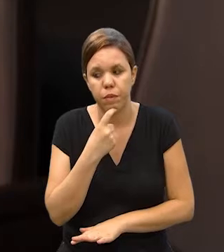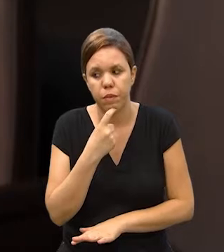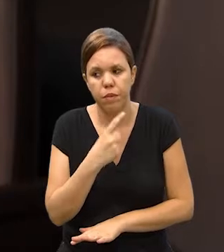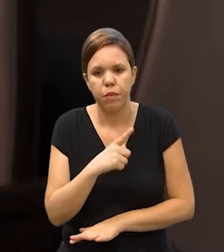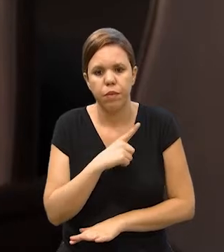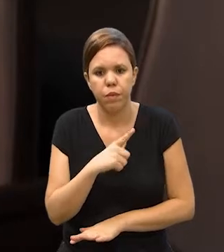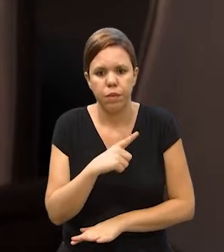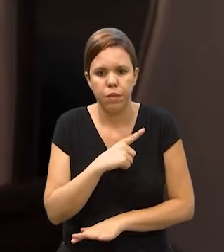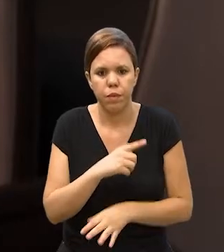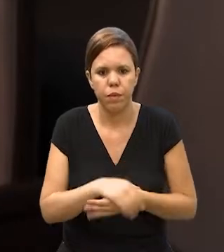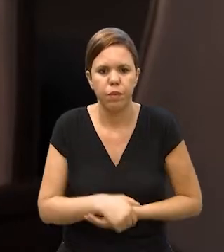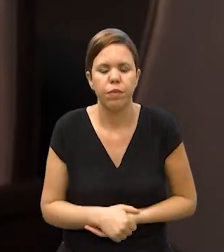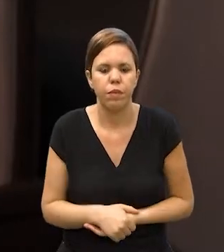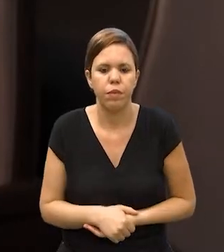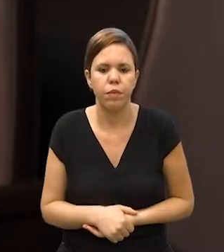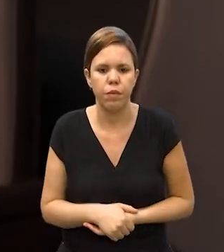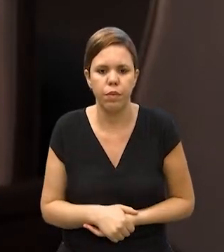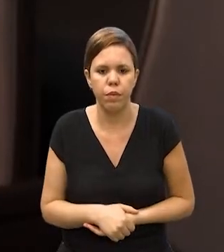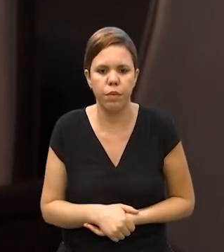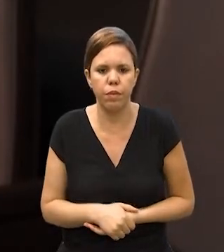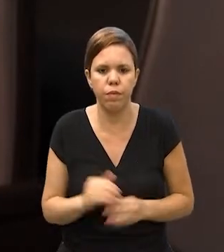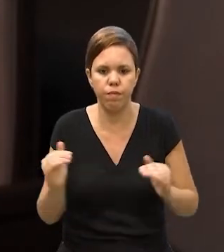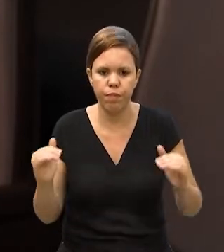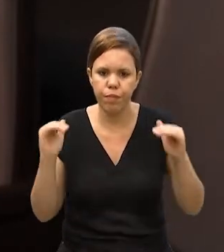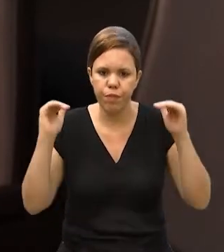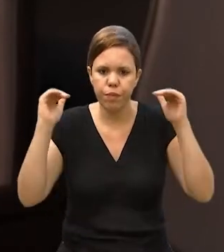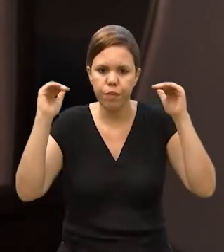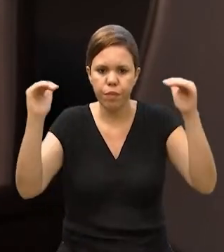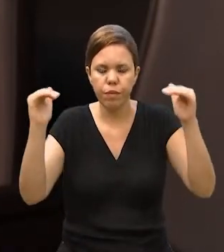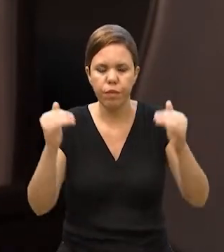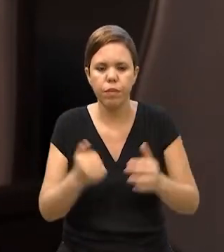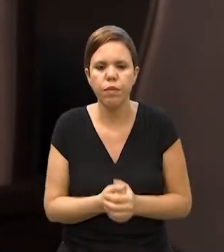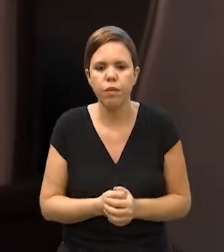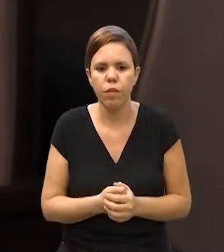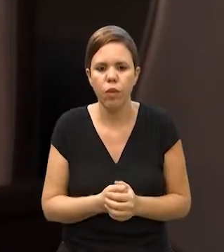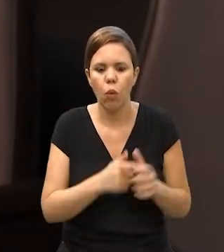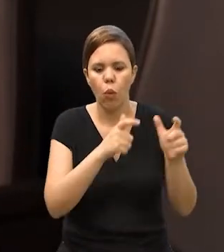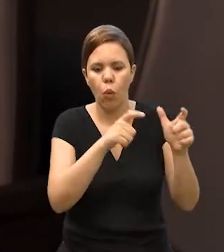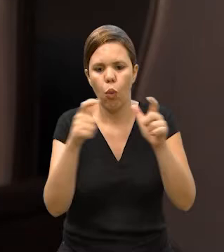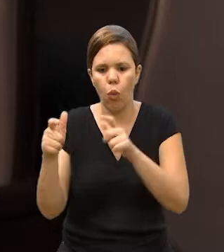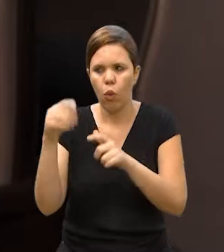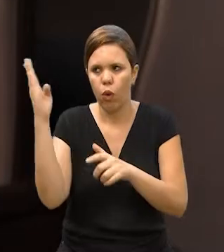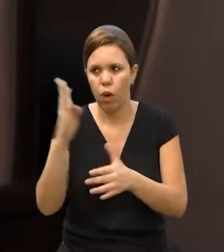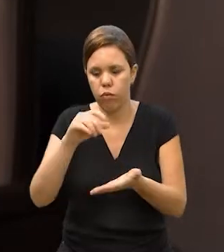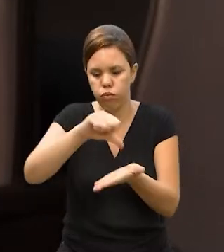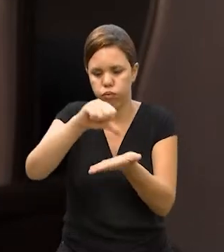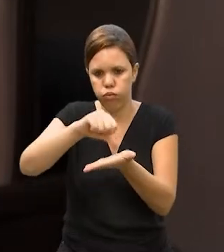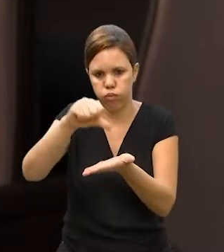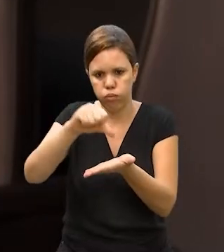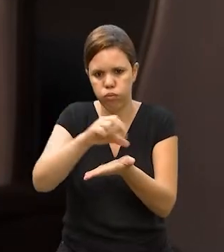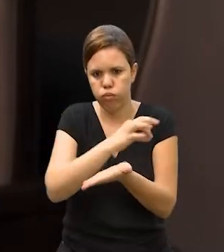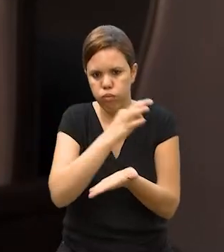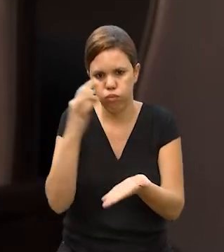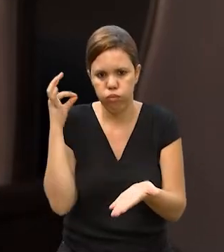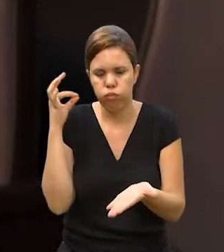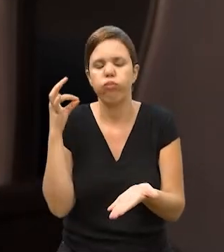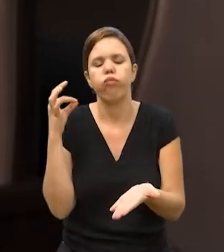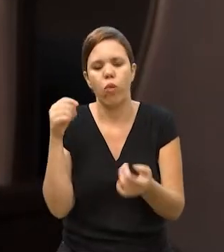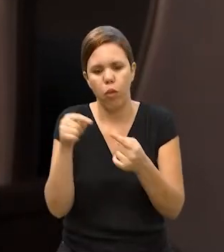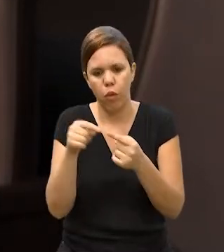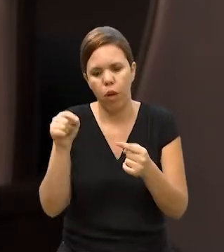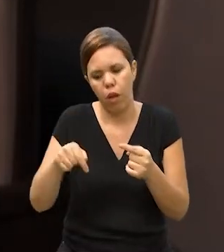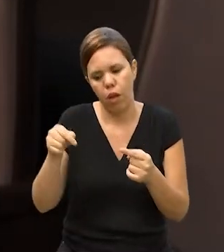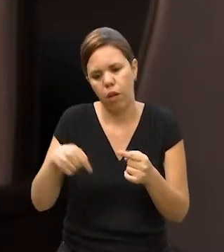tem uma posição, mais uma vez, geográfica muito privilegiada, né? Aqui